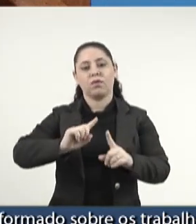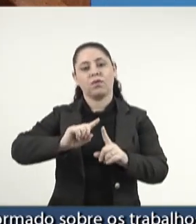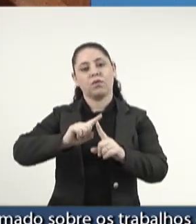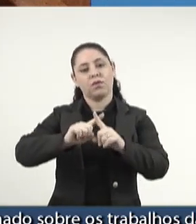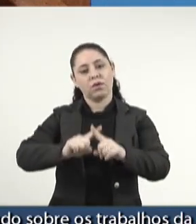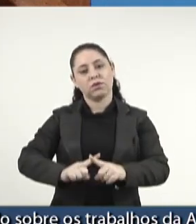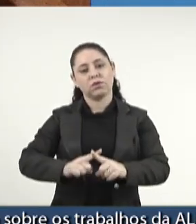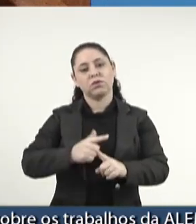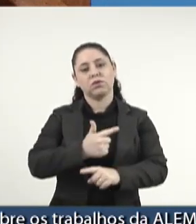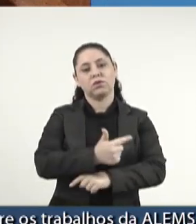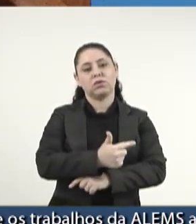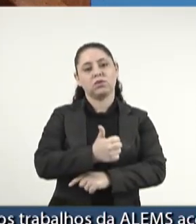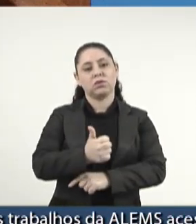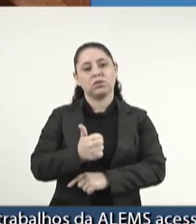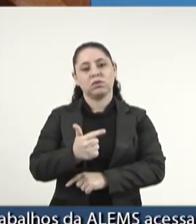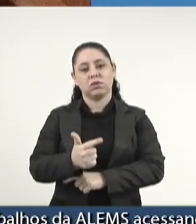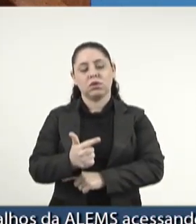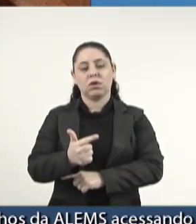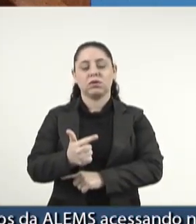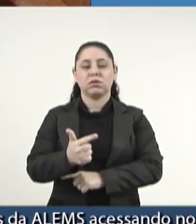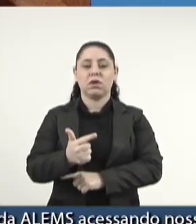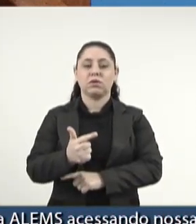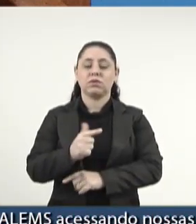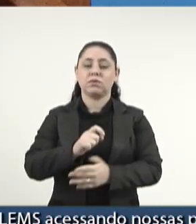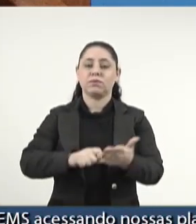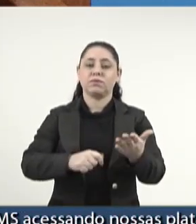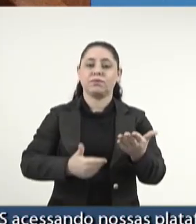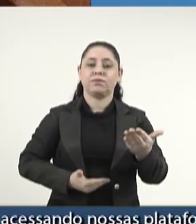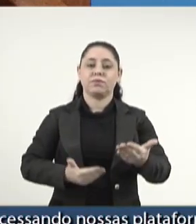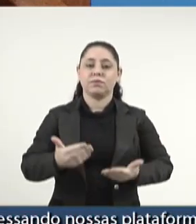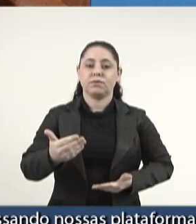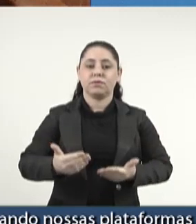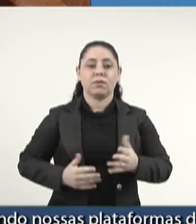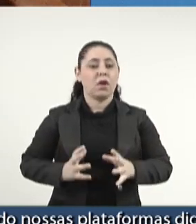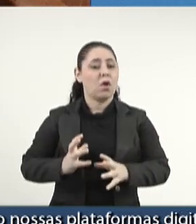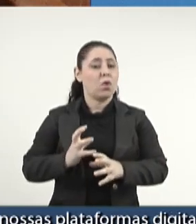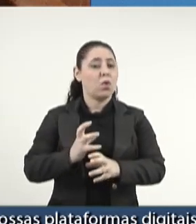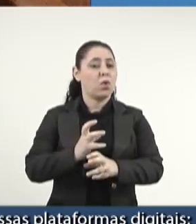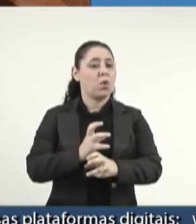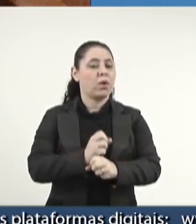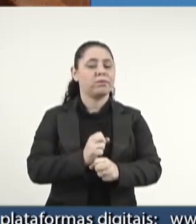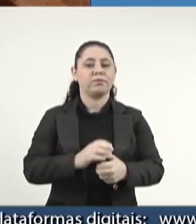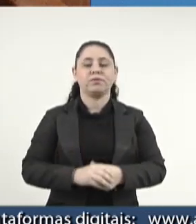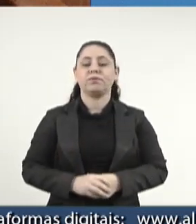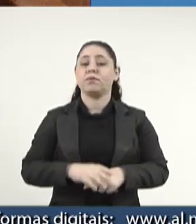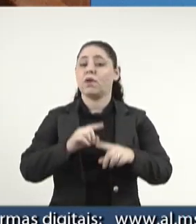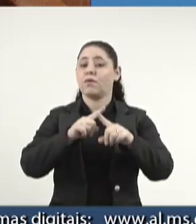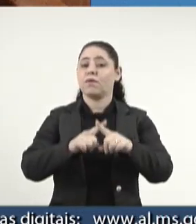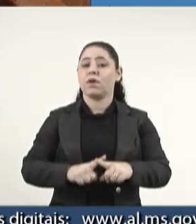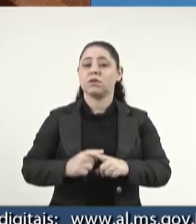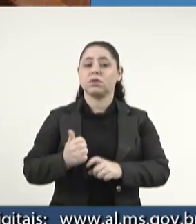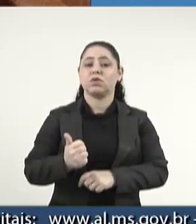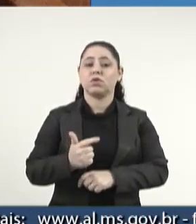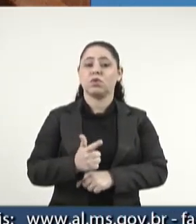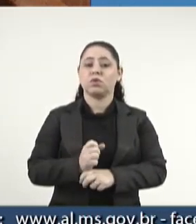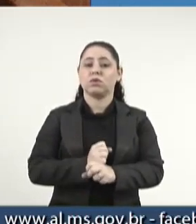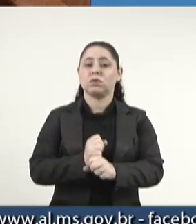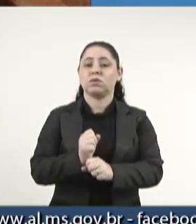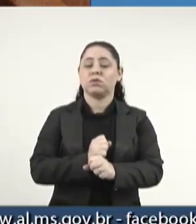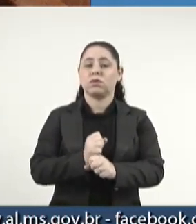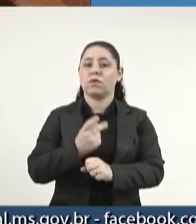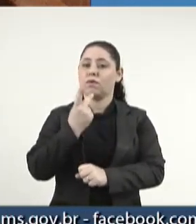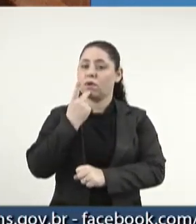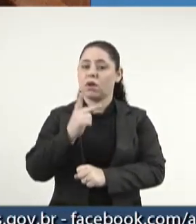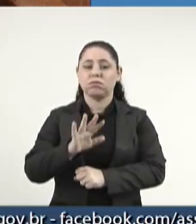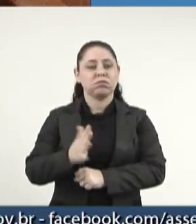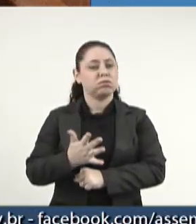vezes 217 mil segurados, deputado Neno Razuc, faça a conta, vezes 12 anos. Nós estamos